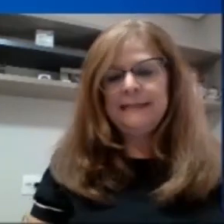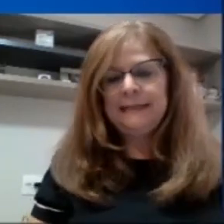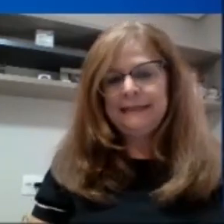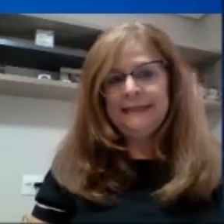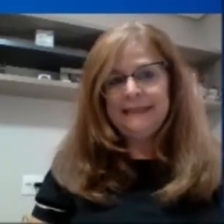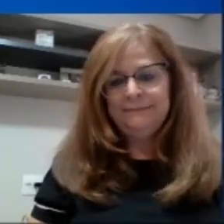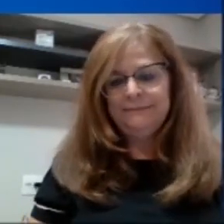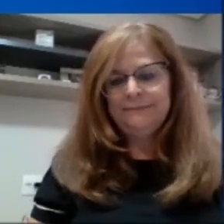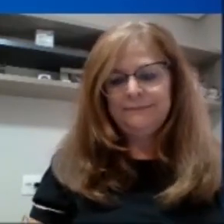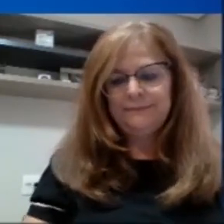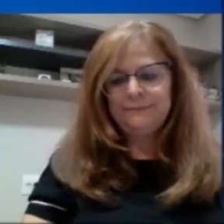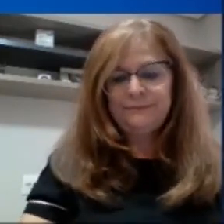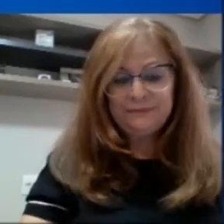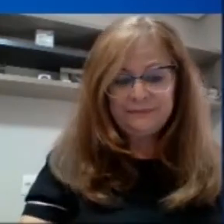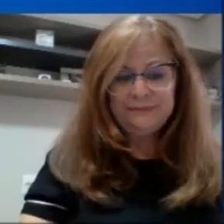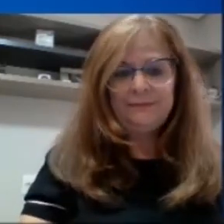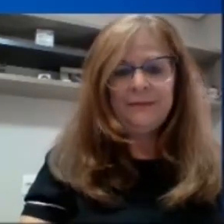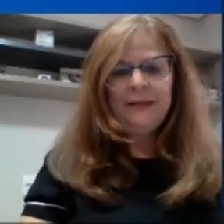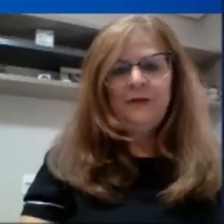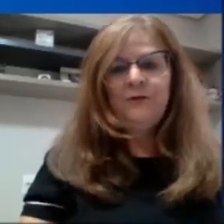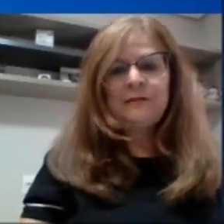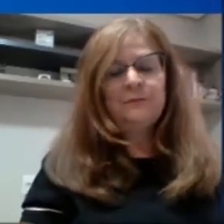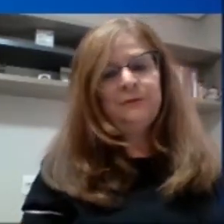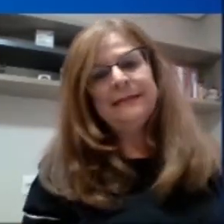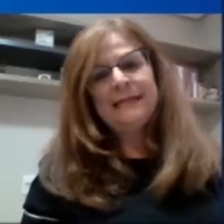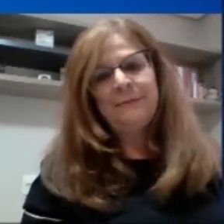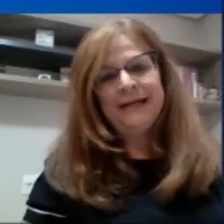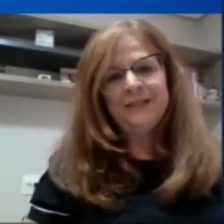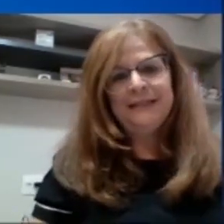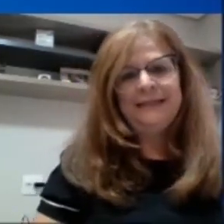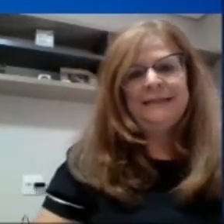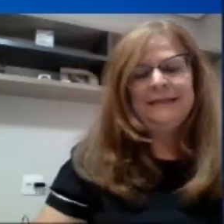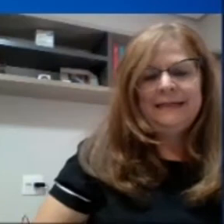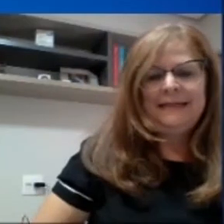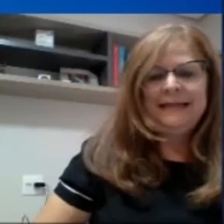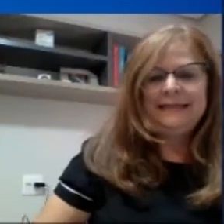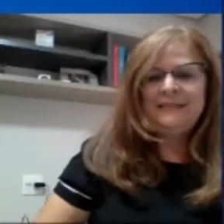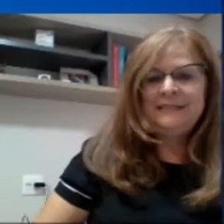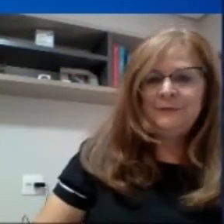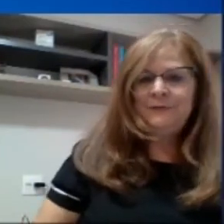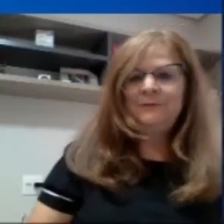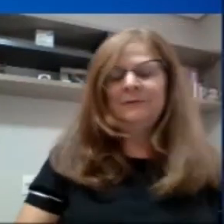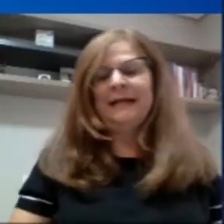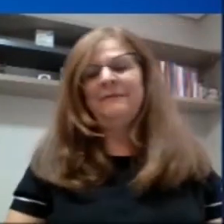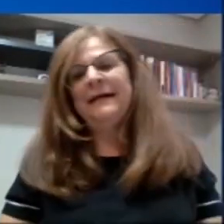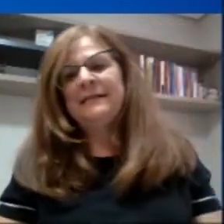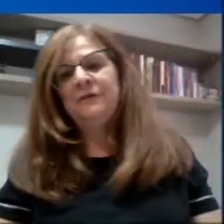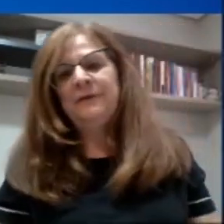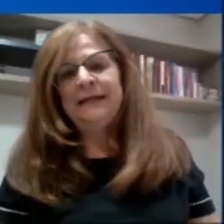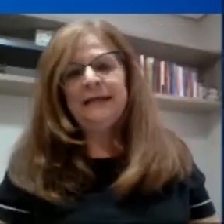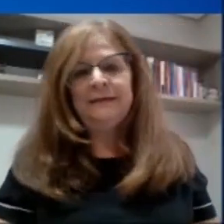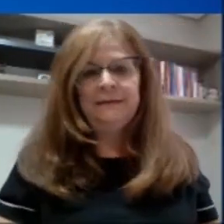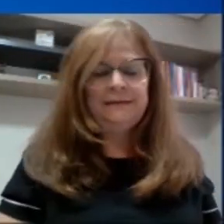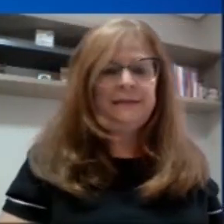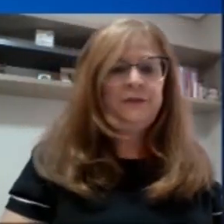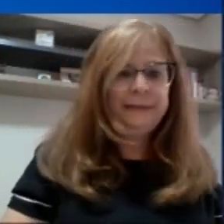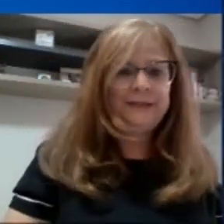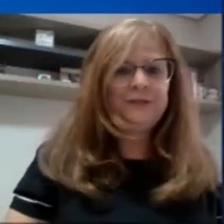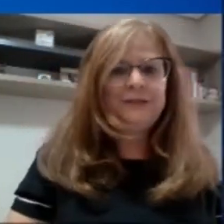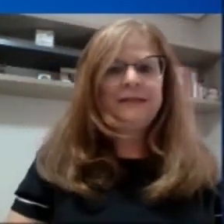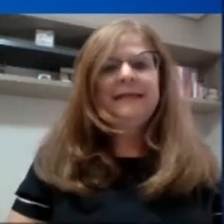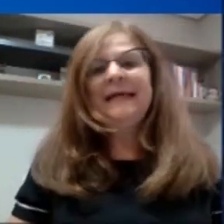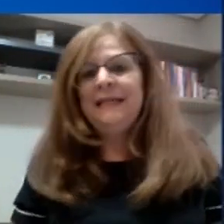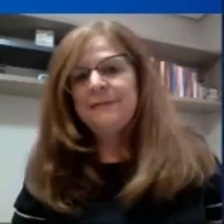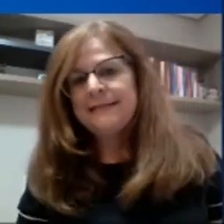e cidadania. Eu gosto muito dessa imagem, né? Que aqui diz muito aquela frase que eu falei